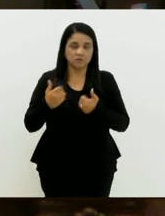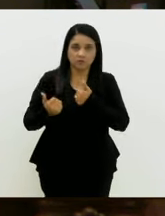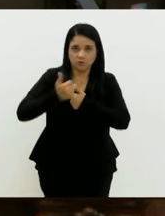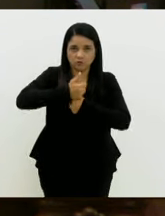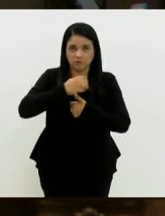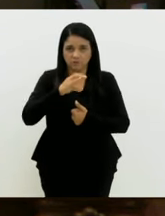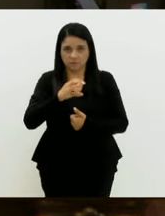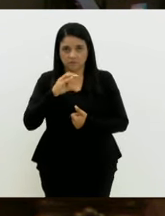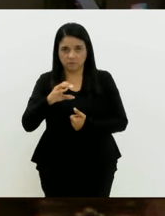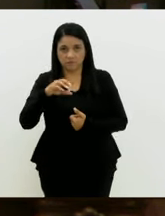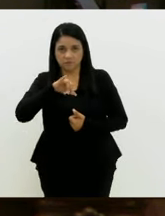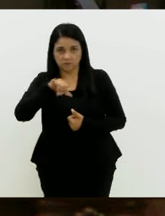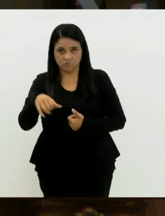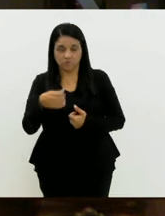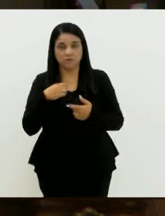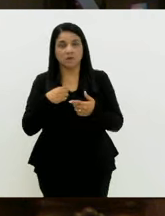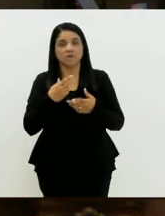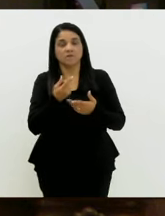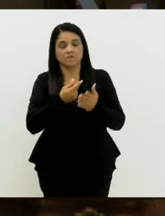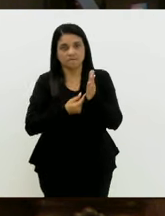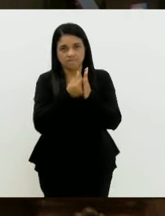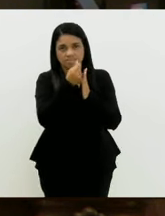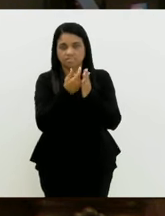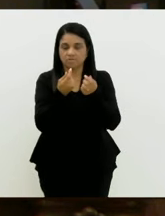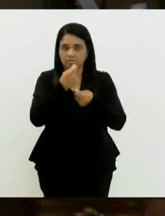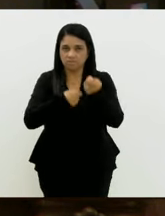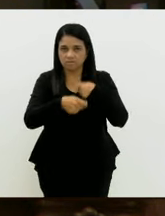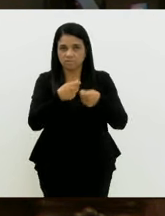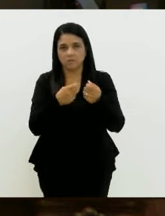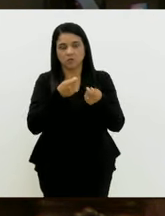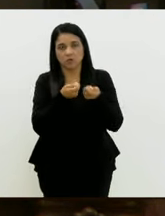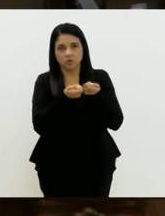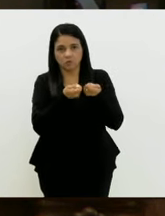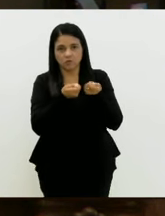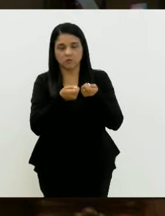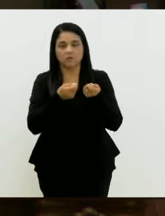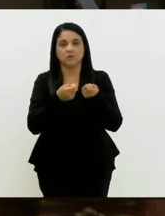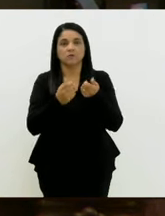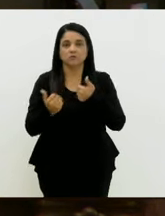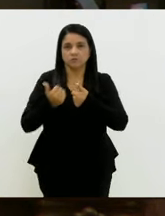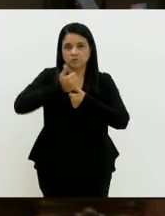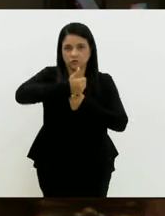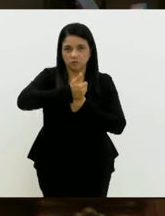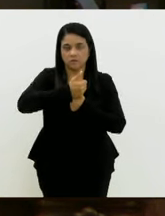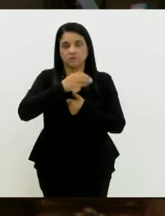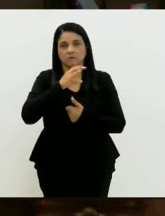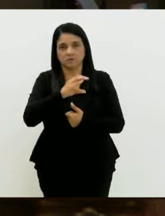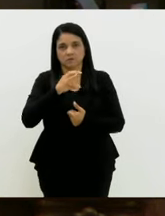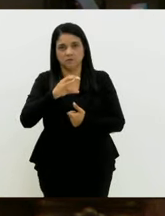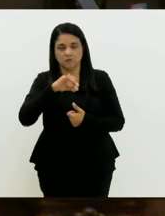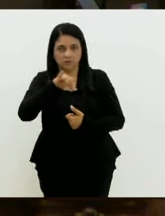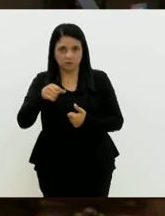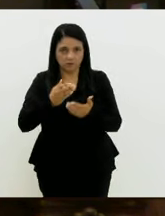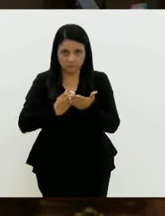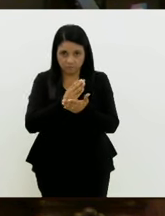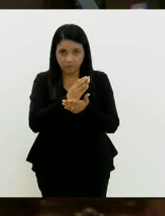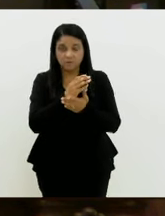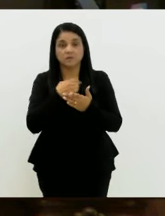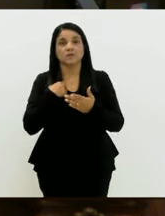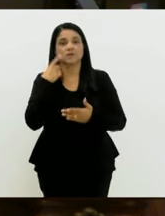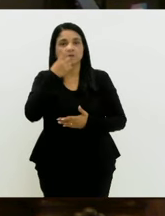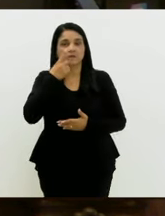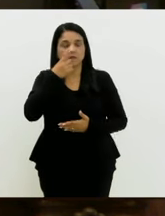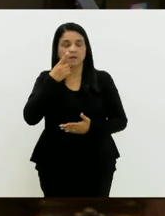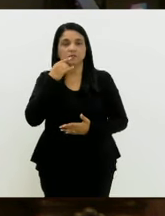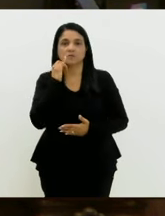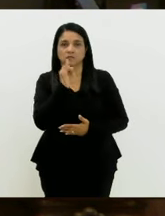de Orçamento, Finanças, Fiscalização Financeira e Controle, favorável com substitutivo da CCJ. Relatores, deputados Rodrigo